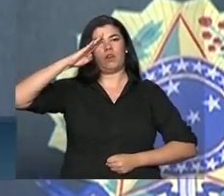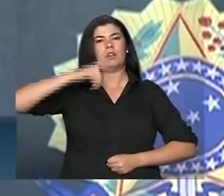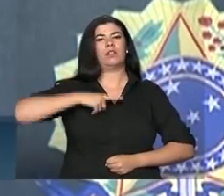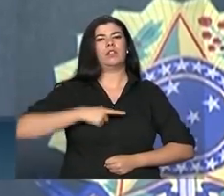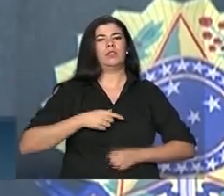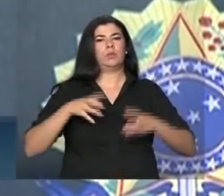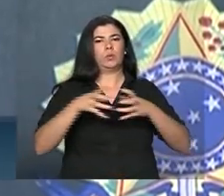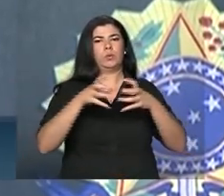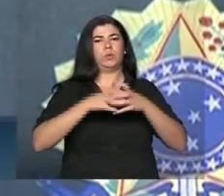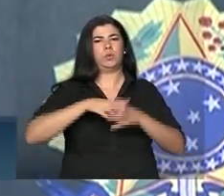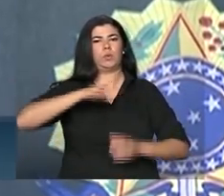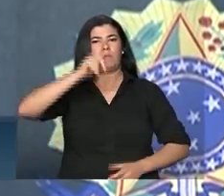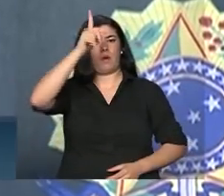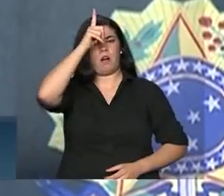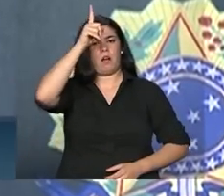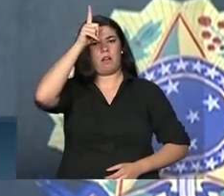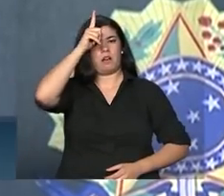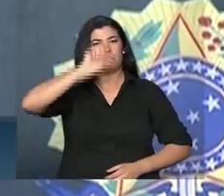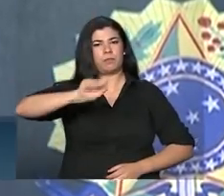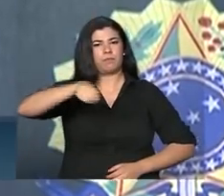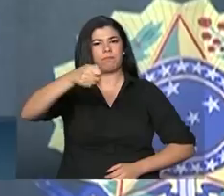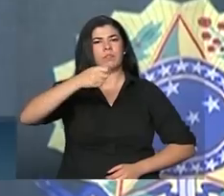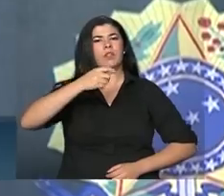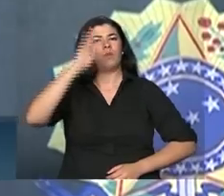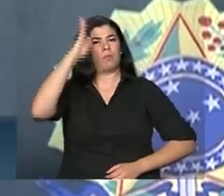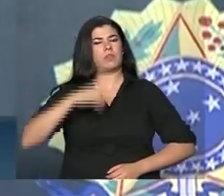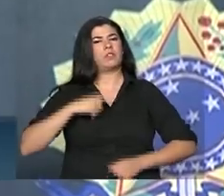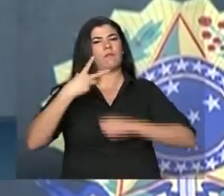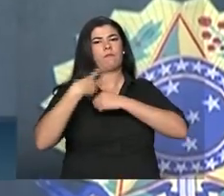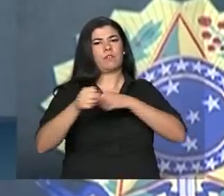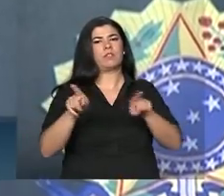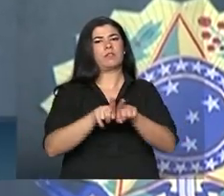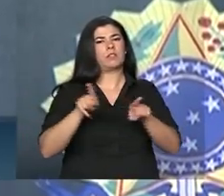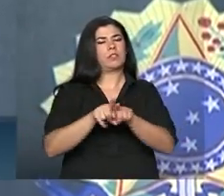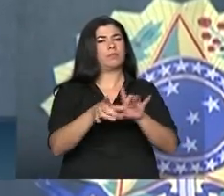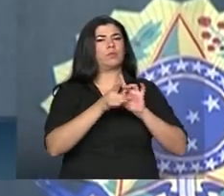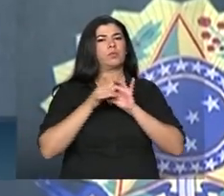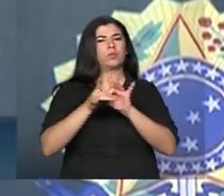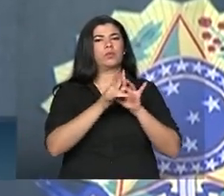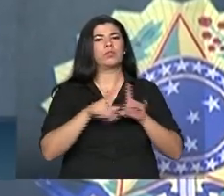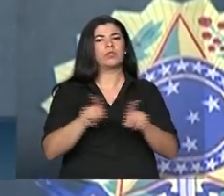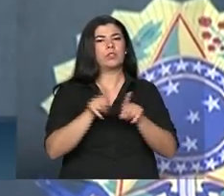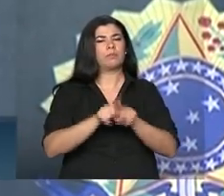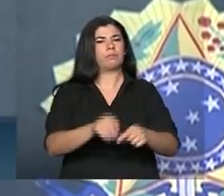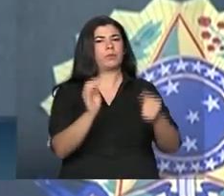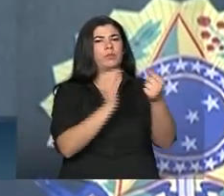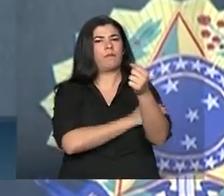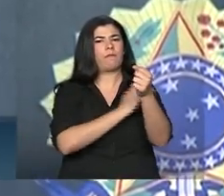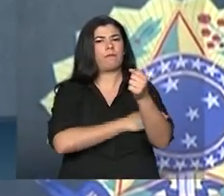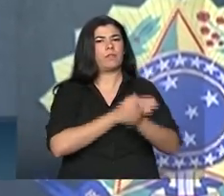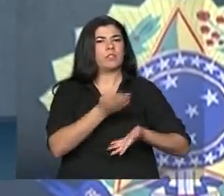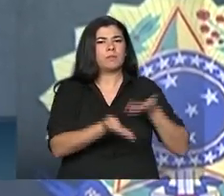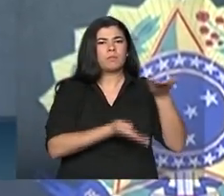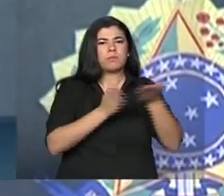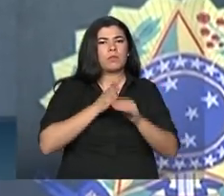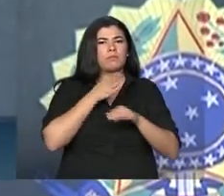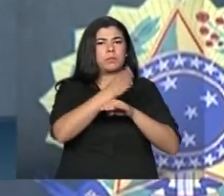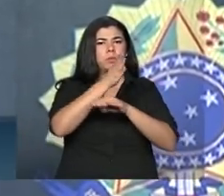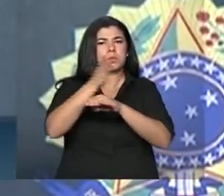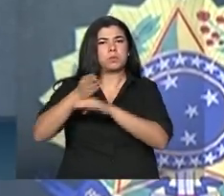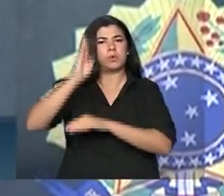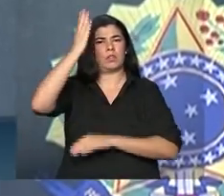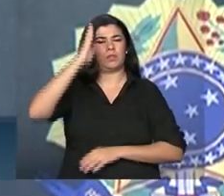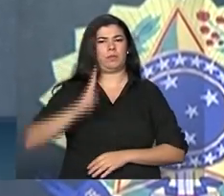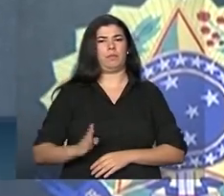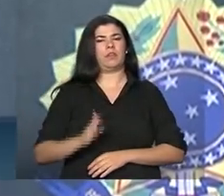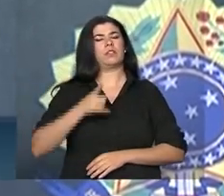da vitória aliada na Segunda Guerra Mundial e, por consequência, da Força Expedicionária Brasileira, que